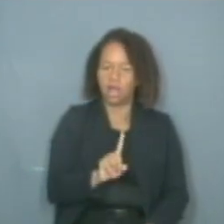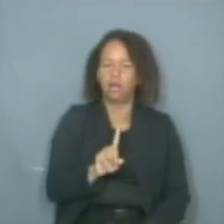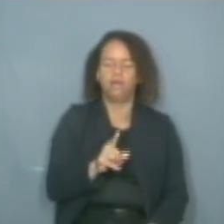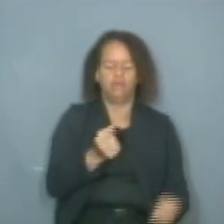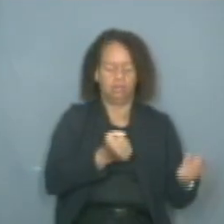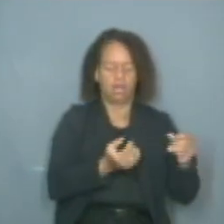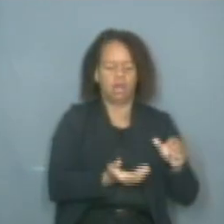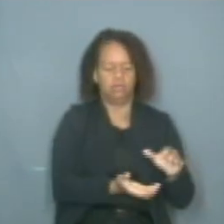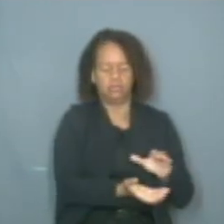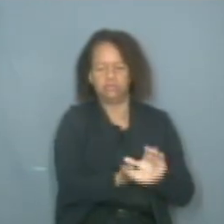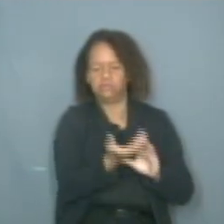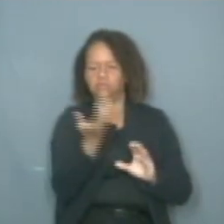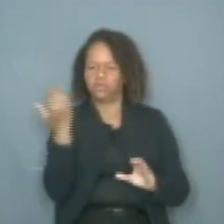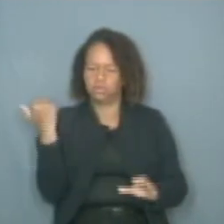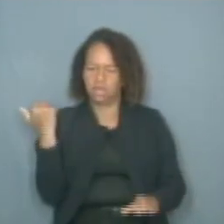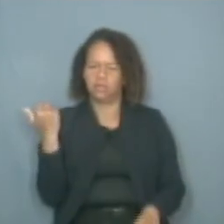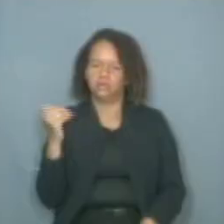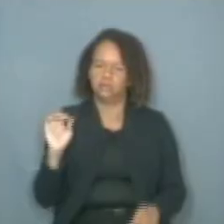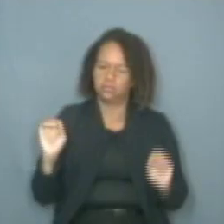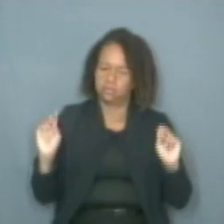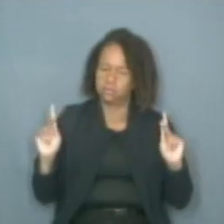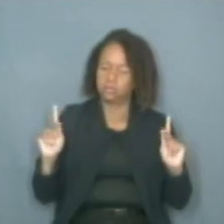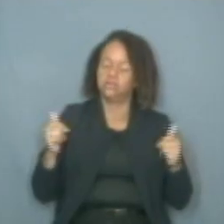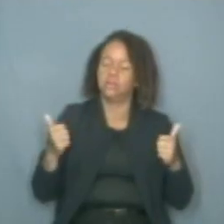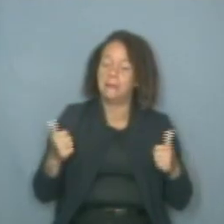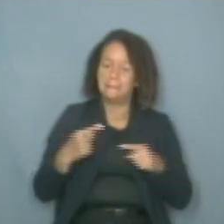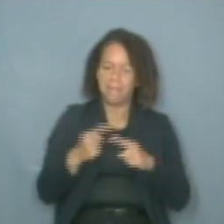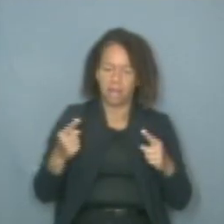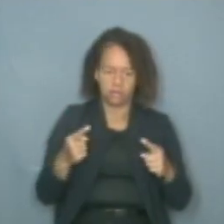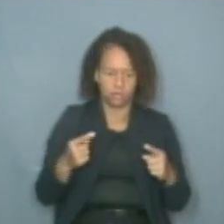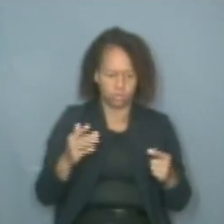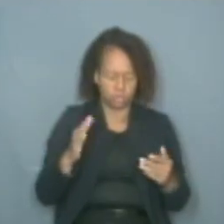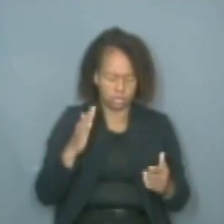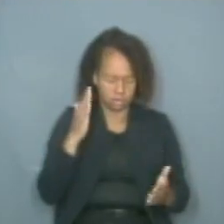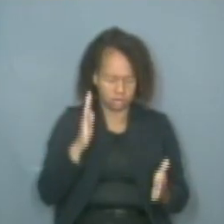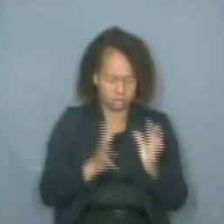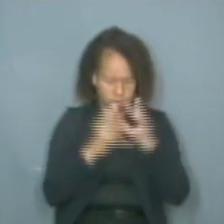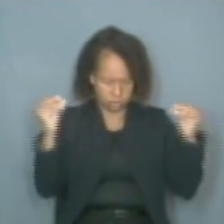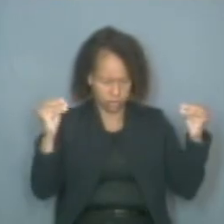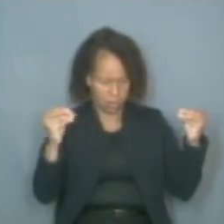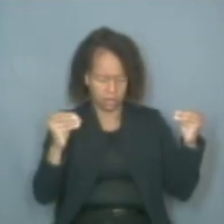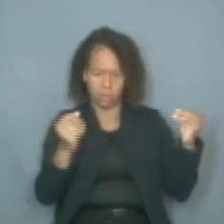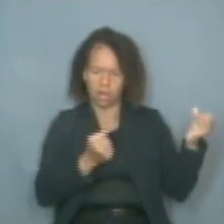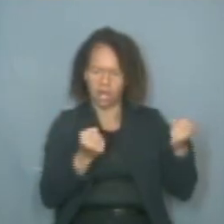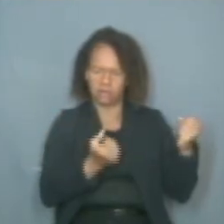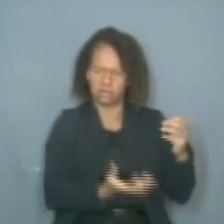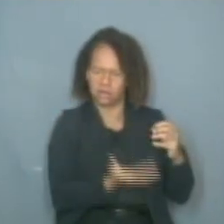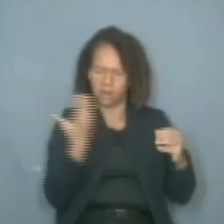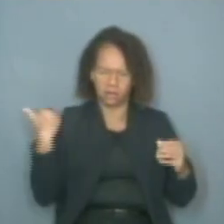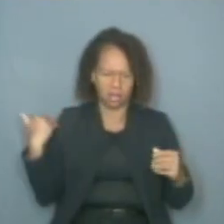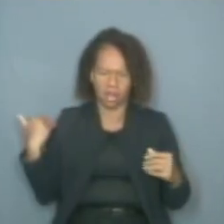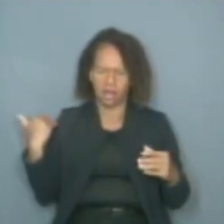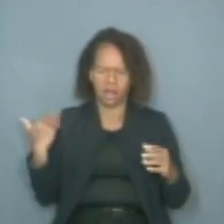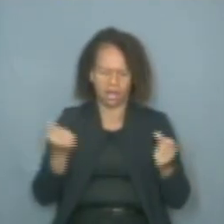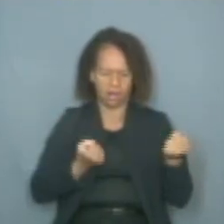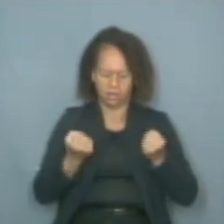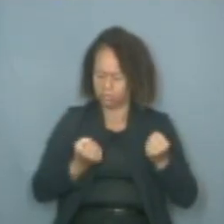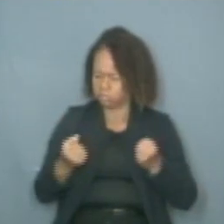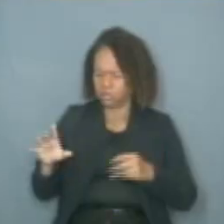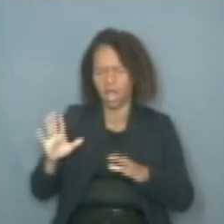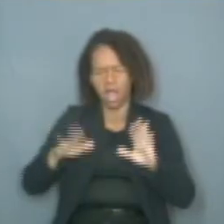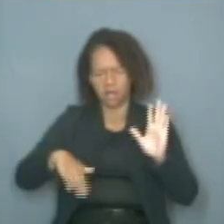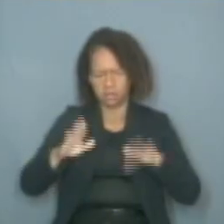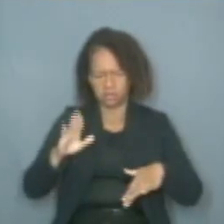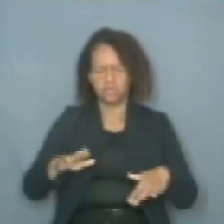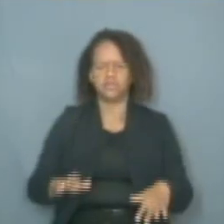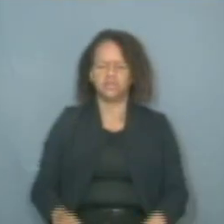veículo, obviamente, vai ser rebocado. Mas o que não pode é, do nada, aparecer ali, simplesmente rebocar, porque por muitas